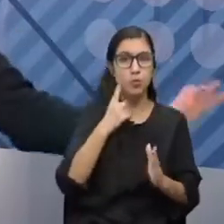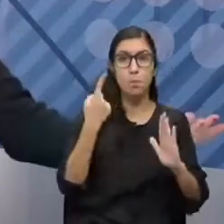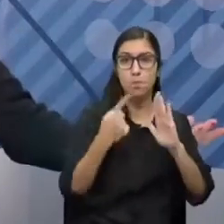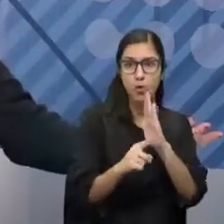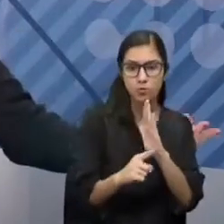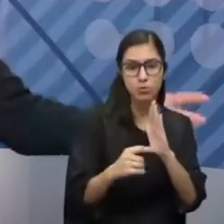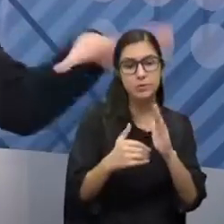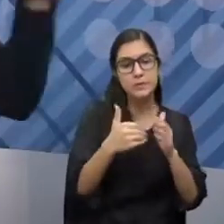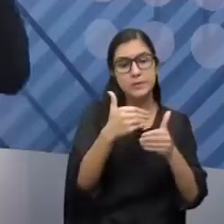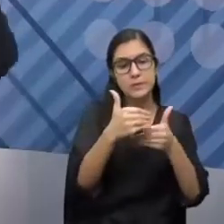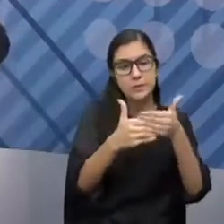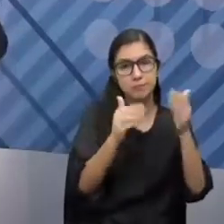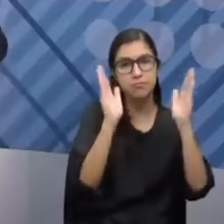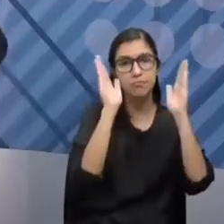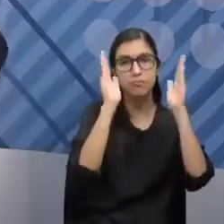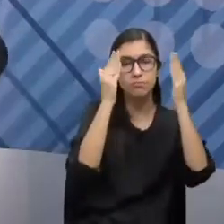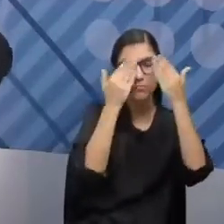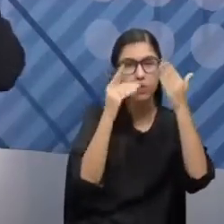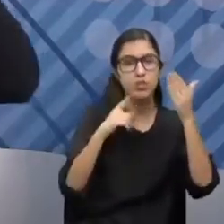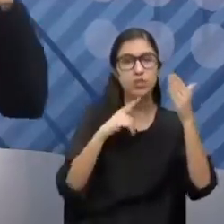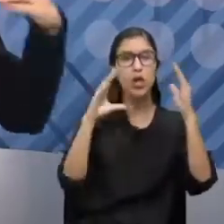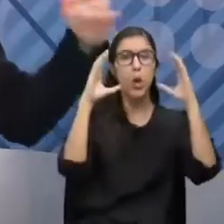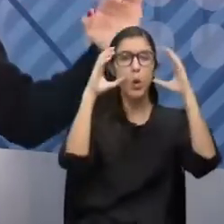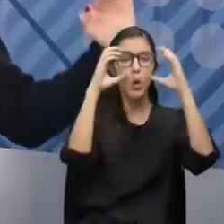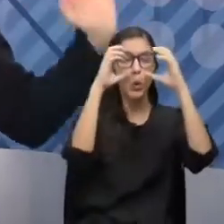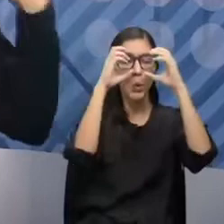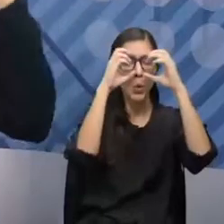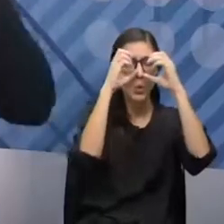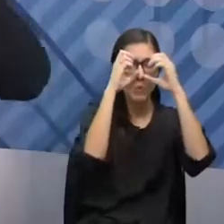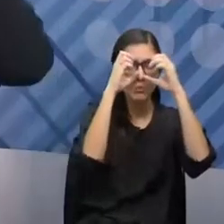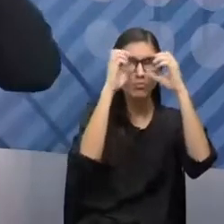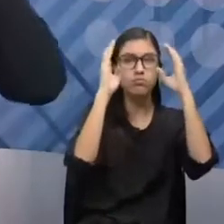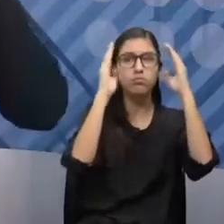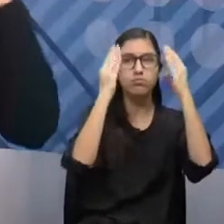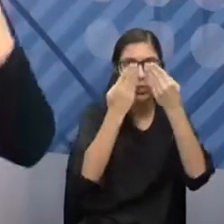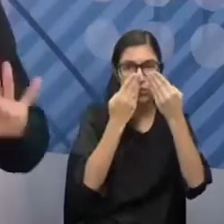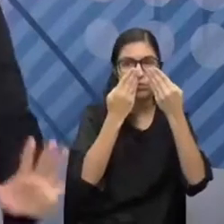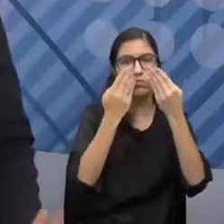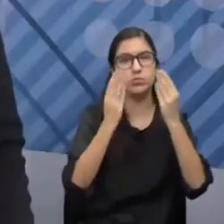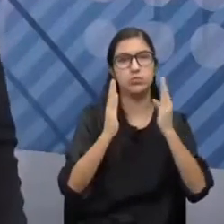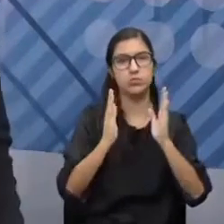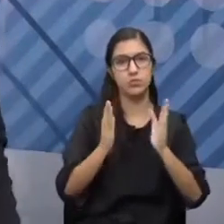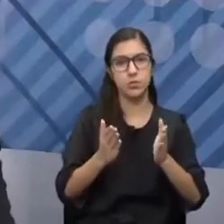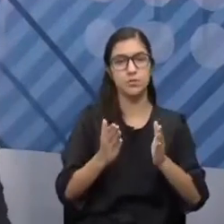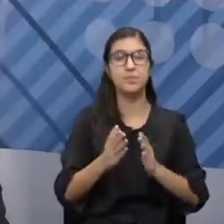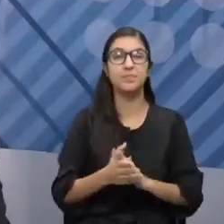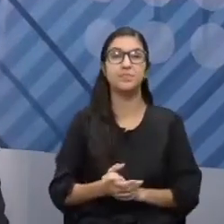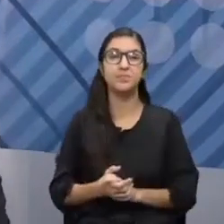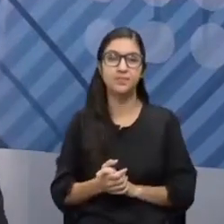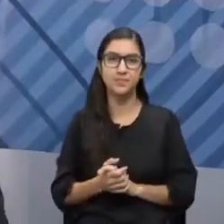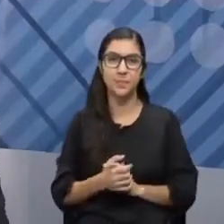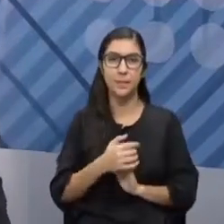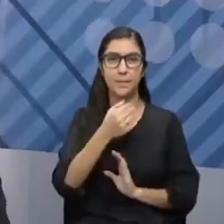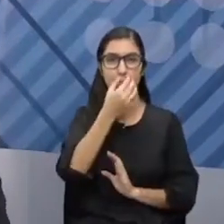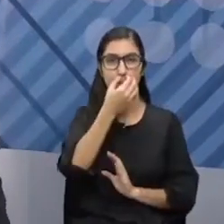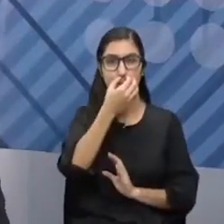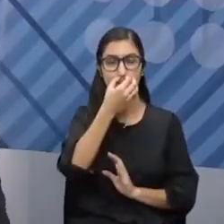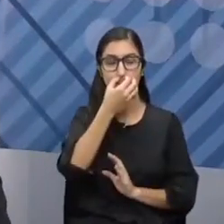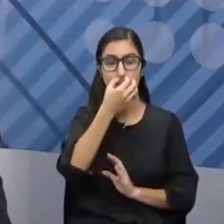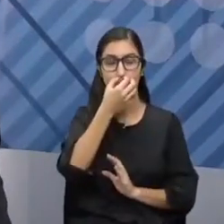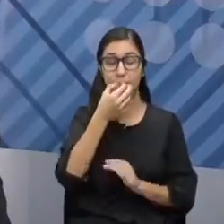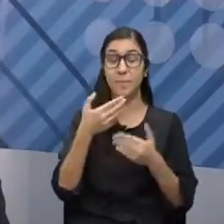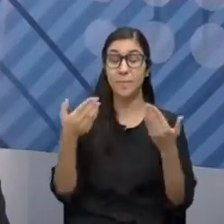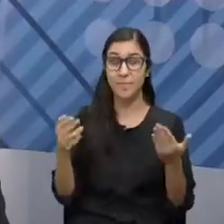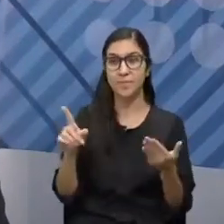depois perdeu a visão. Tinha uma visão tubular e hoje já caminhando para cegueira total. Então,